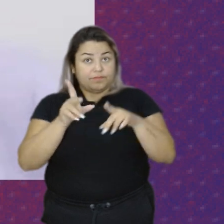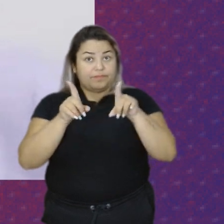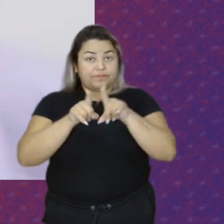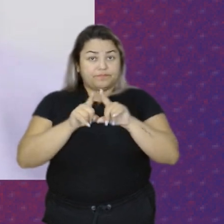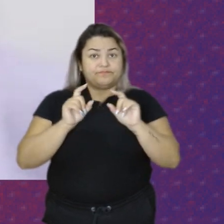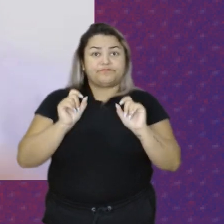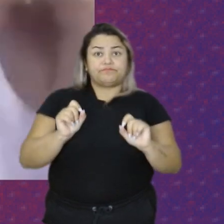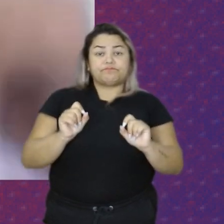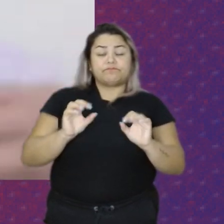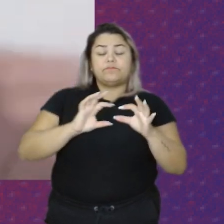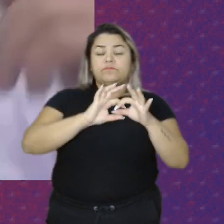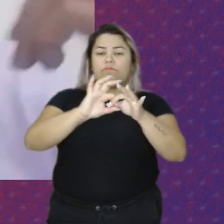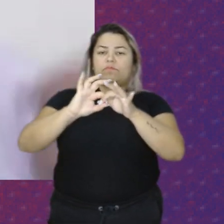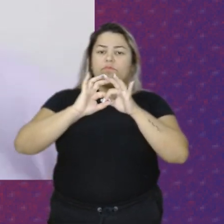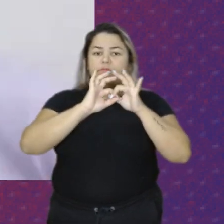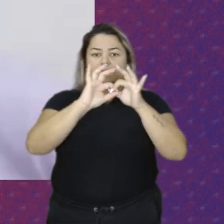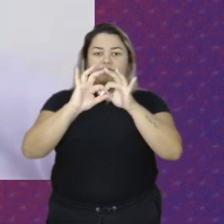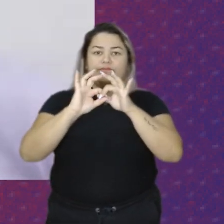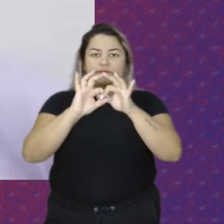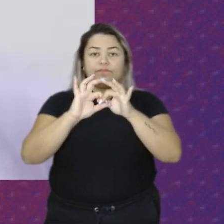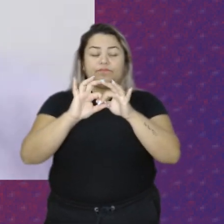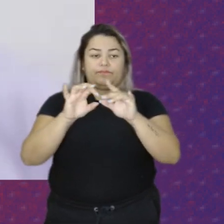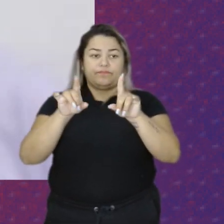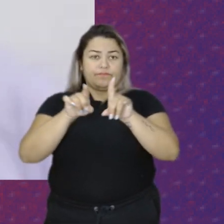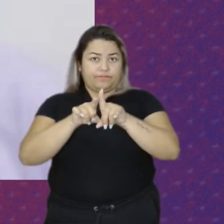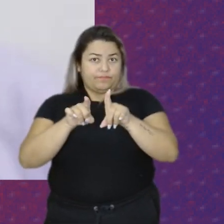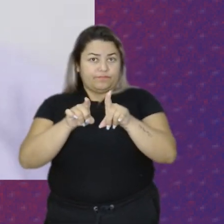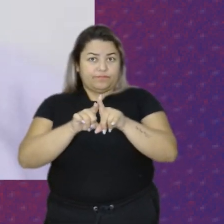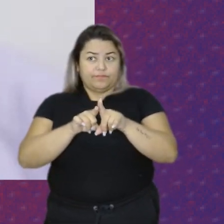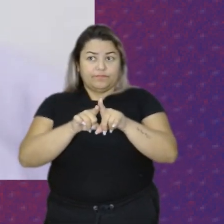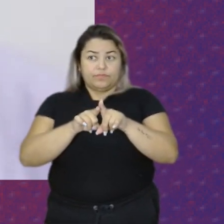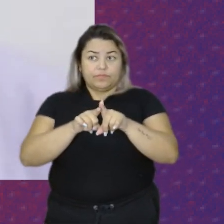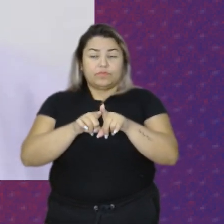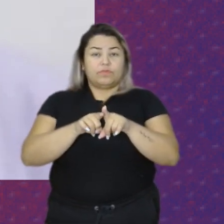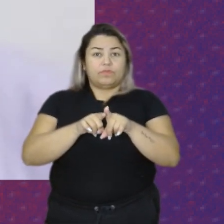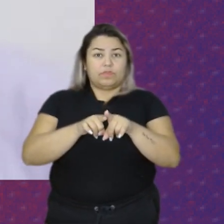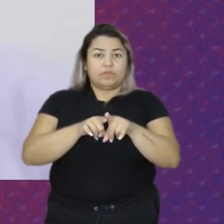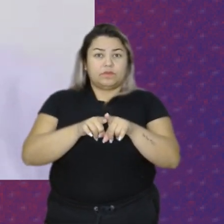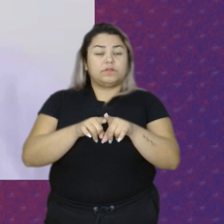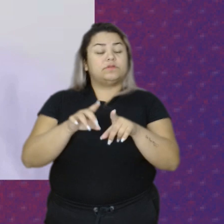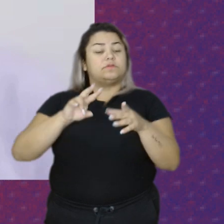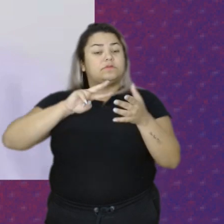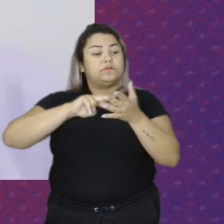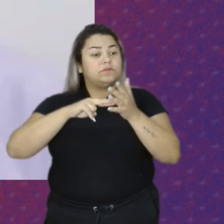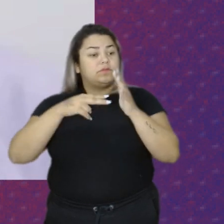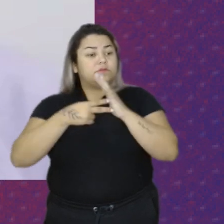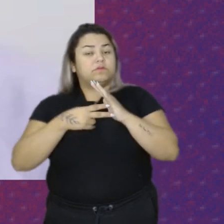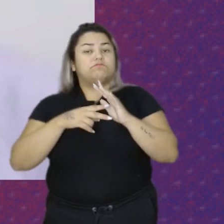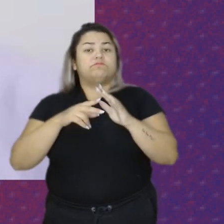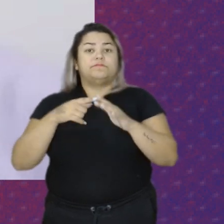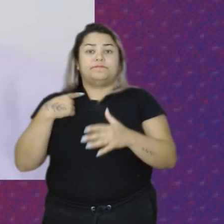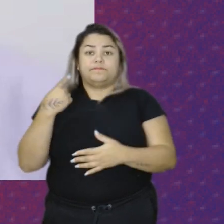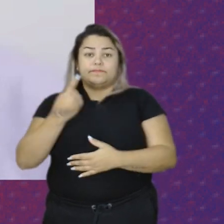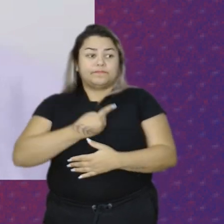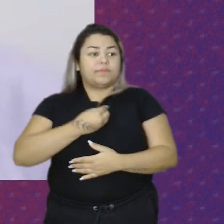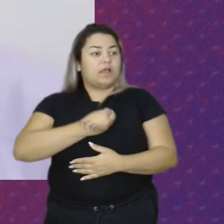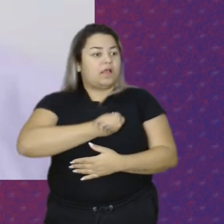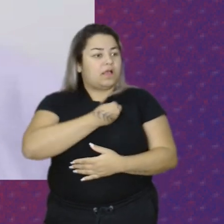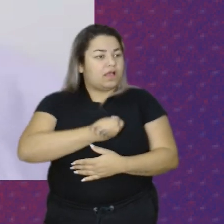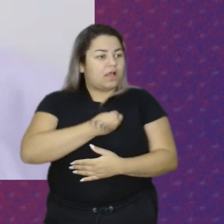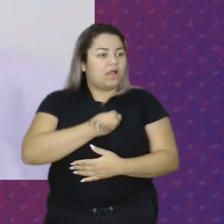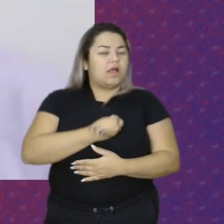tem na União, no Estado e no município. E, nesse sentido, nós estaremos